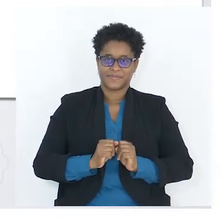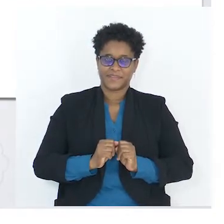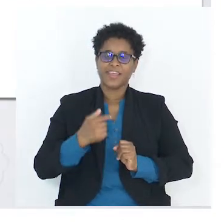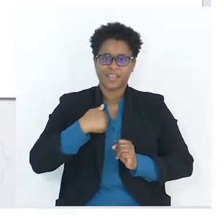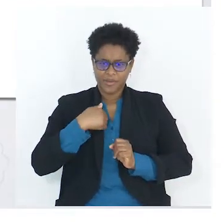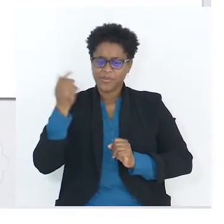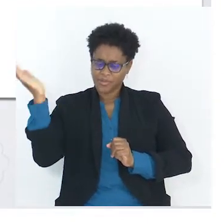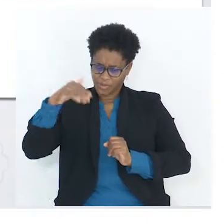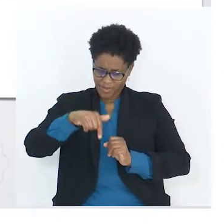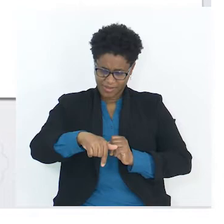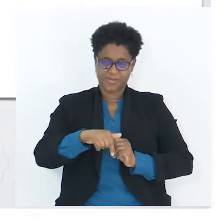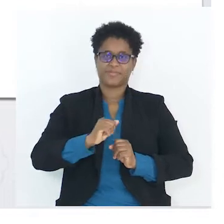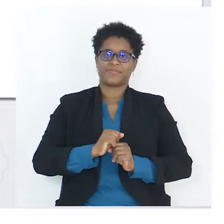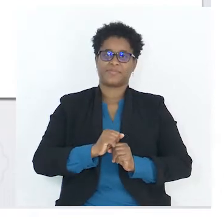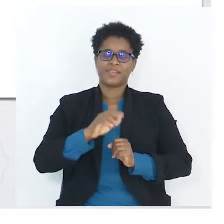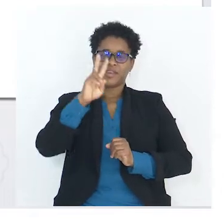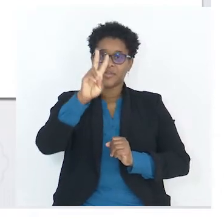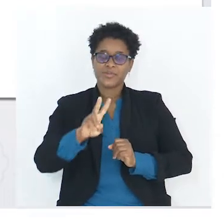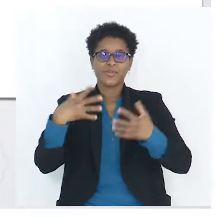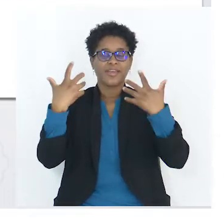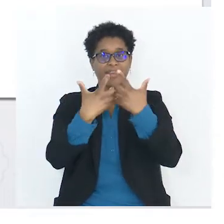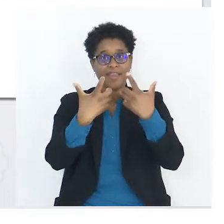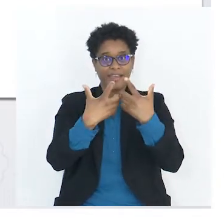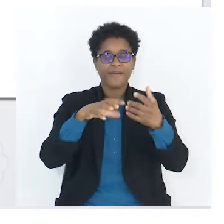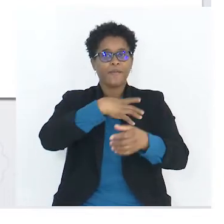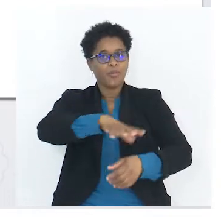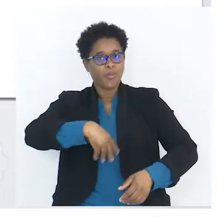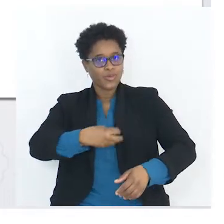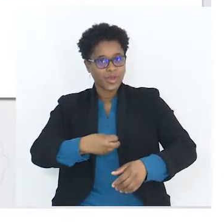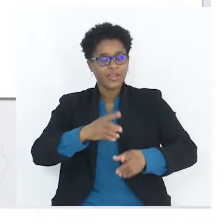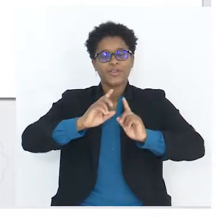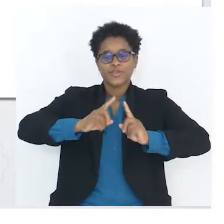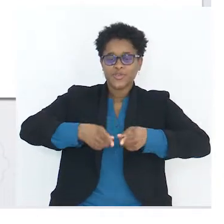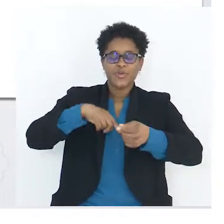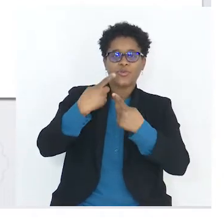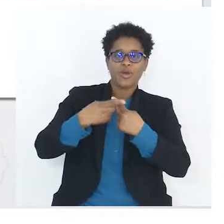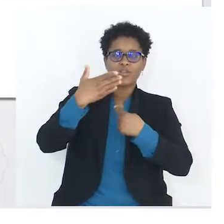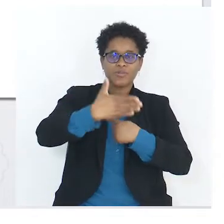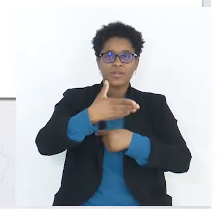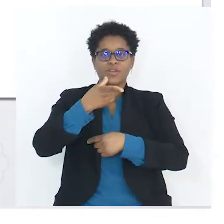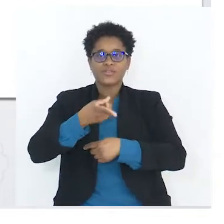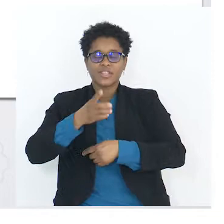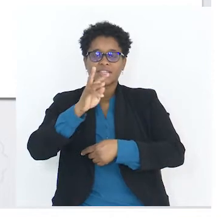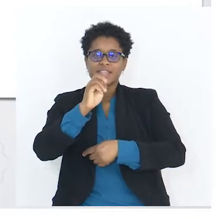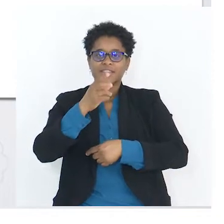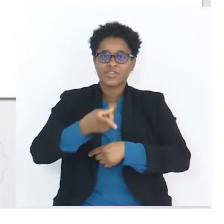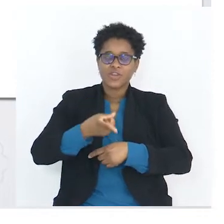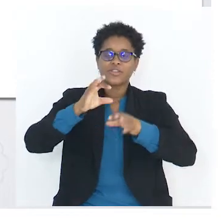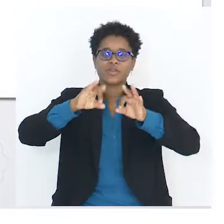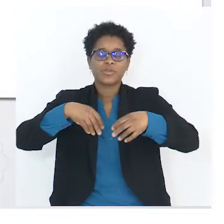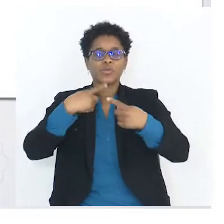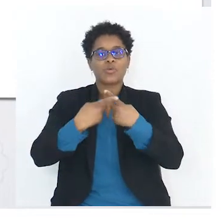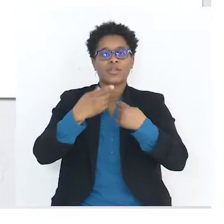Trouxe aqui a Segunda Guerra Mundial, que iniciou no ano 1939 e terminou no